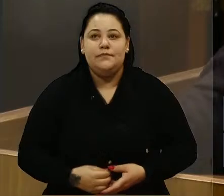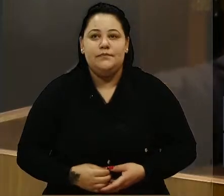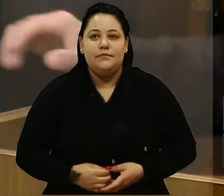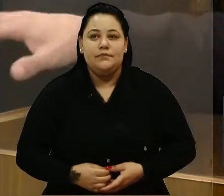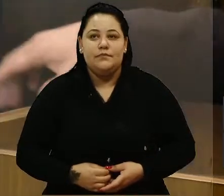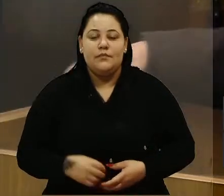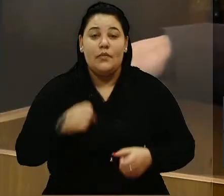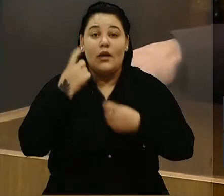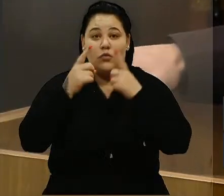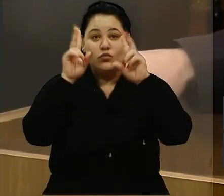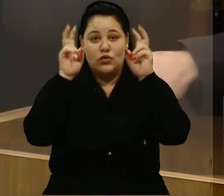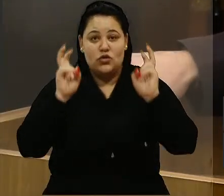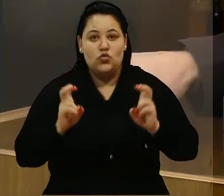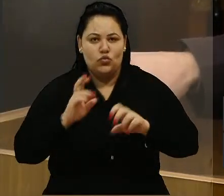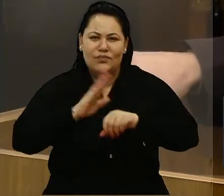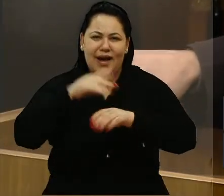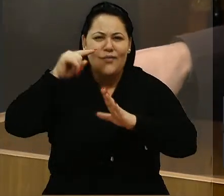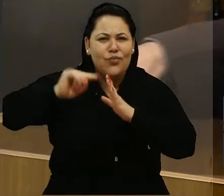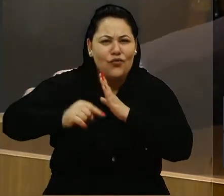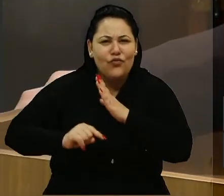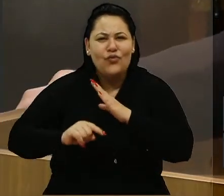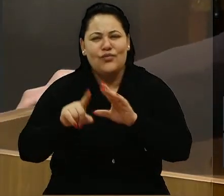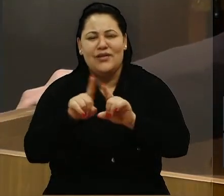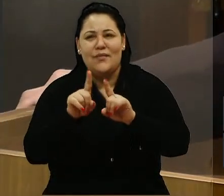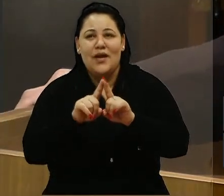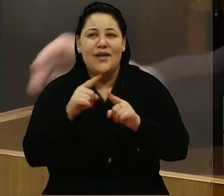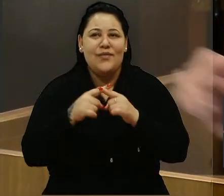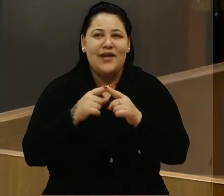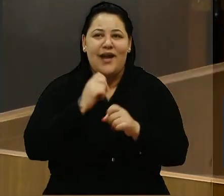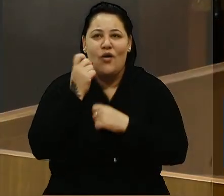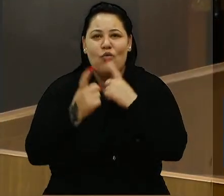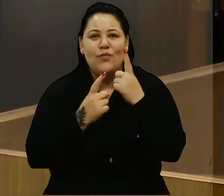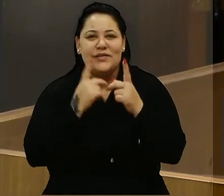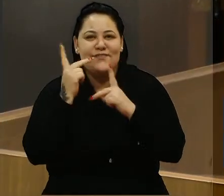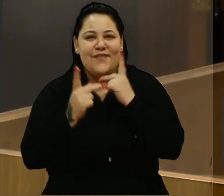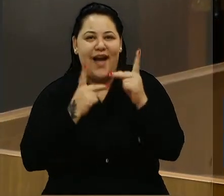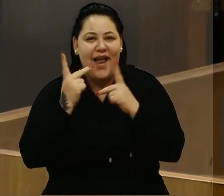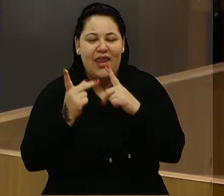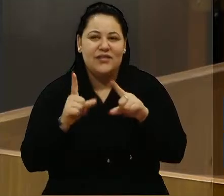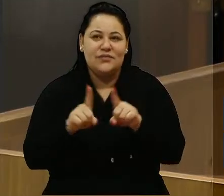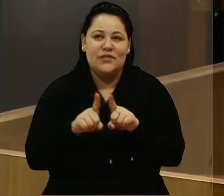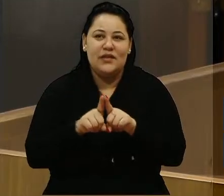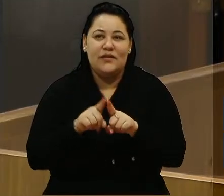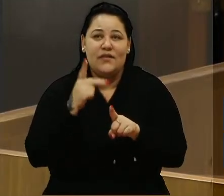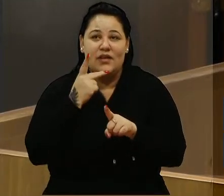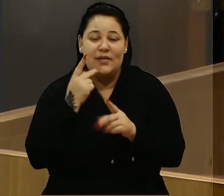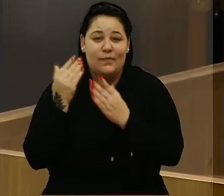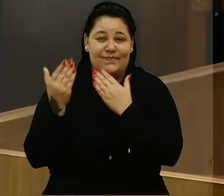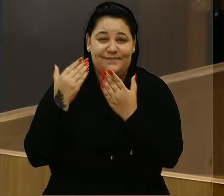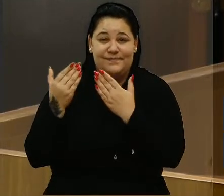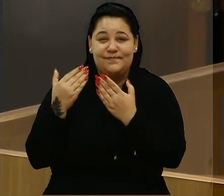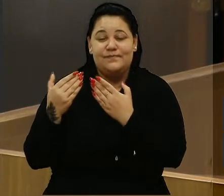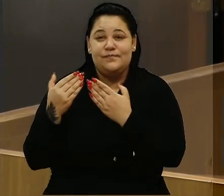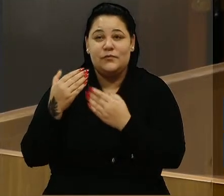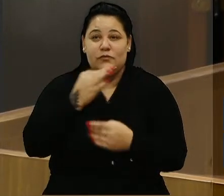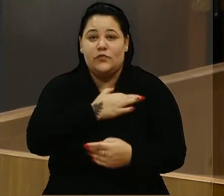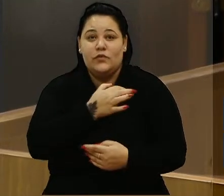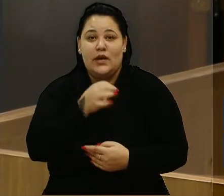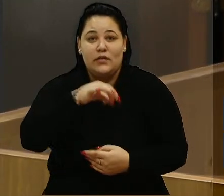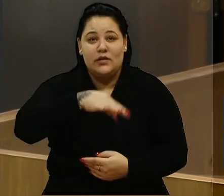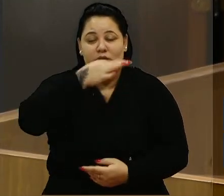uns temas meio complexos aí, devido a alguns boatos aí que estão falando referente ao Corpo de Bombeiros Voluntários de Caxias do